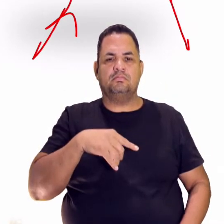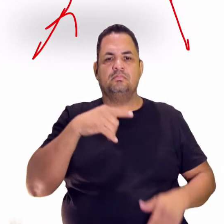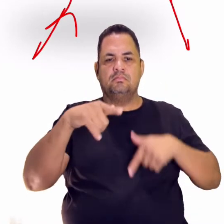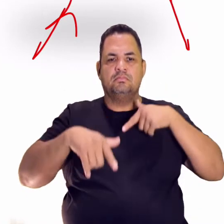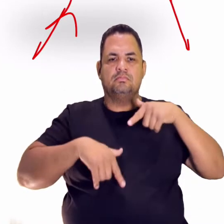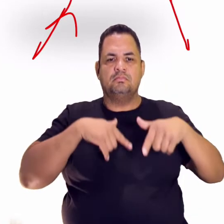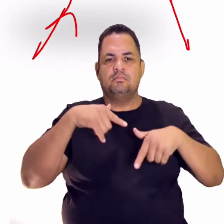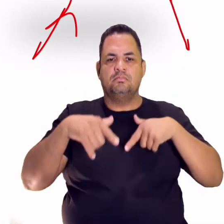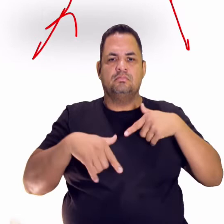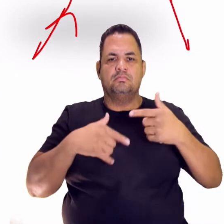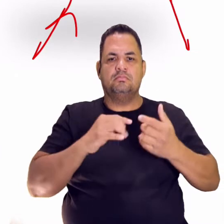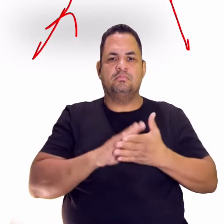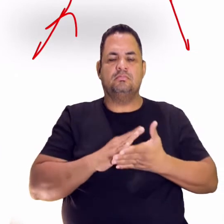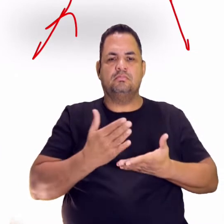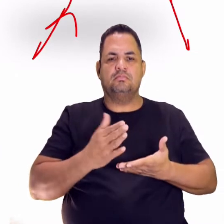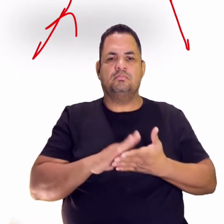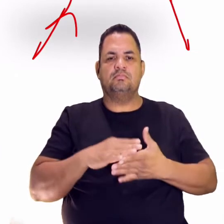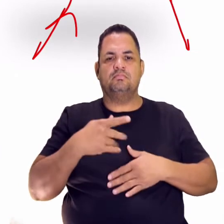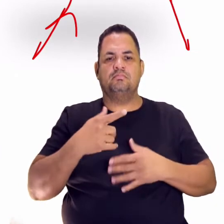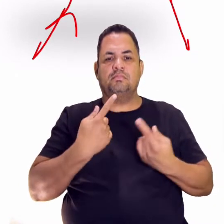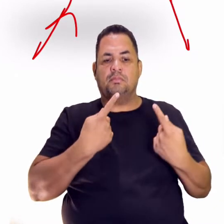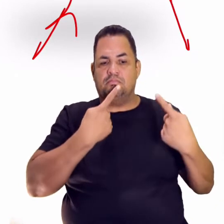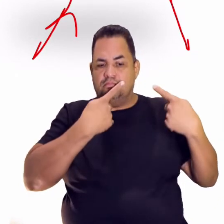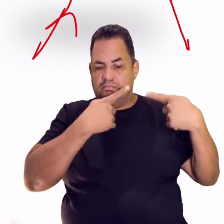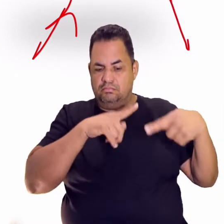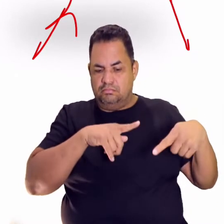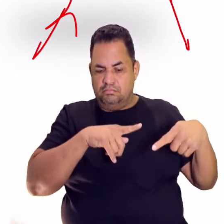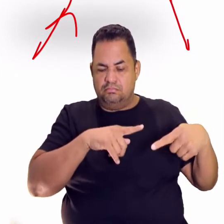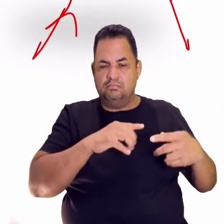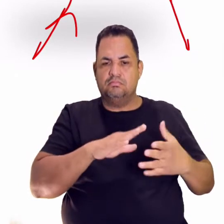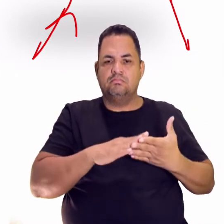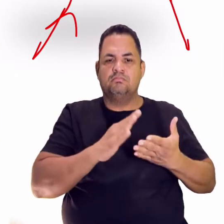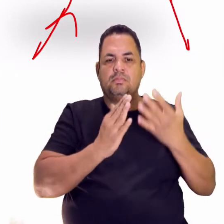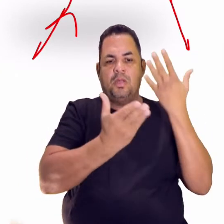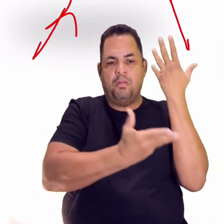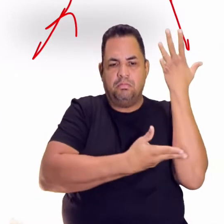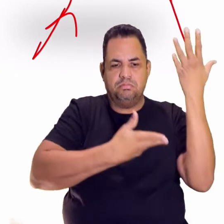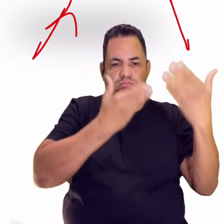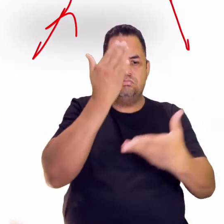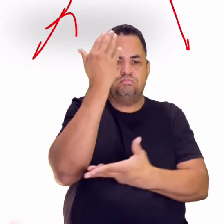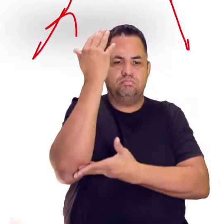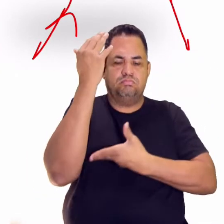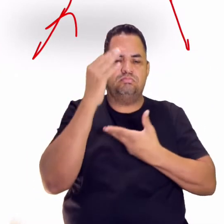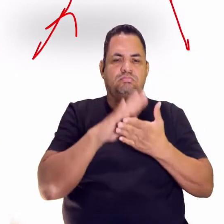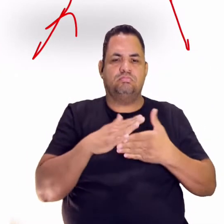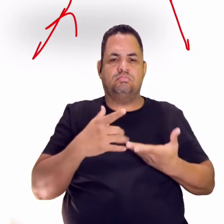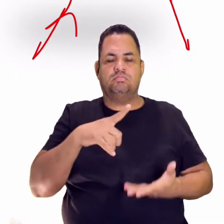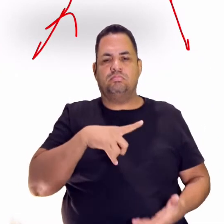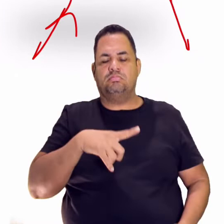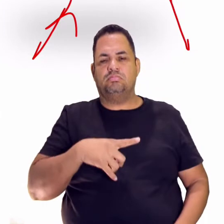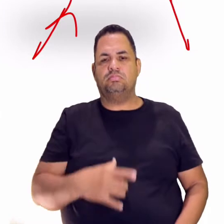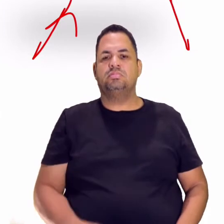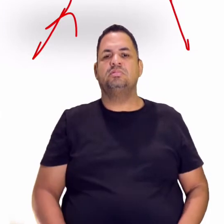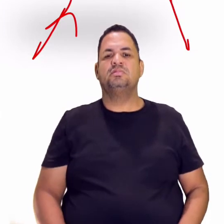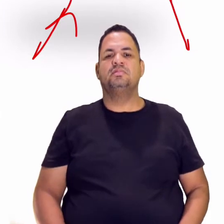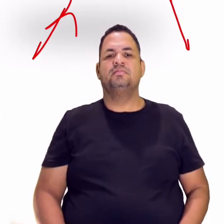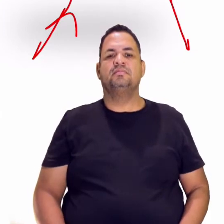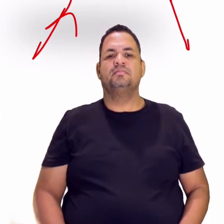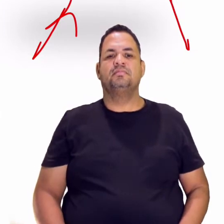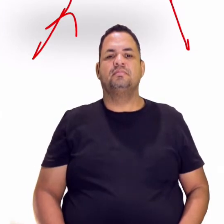ações ativas para tentar diminuir diante